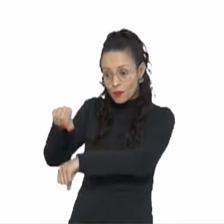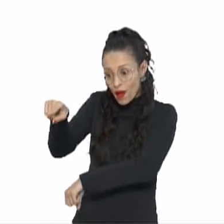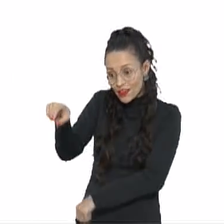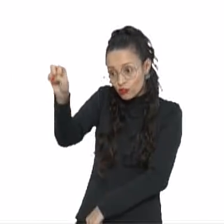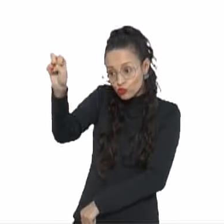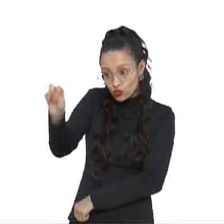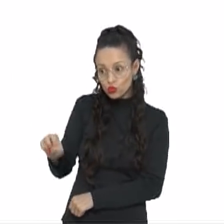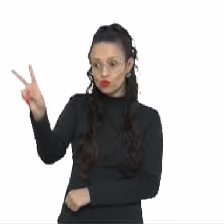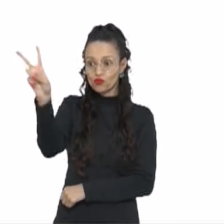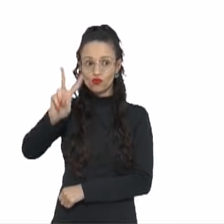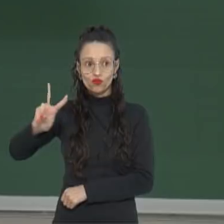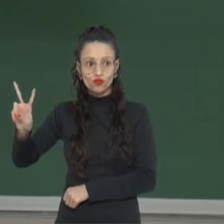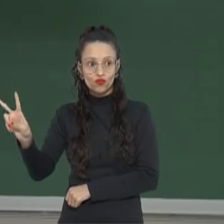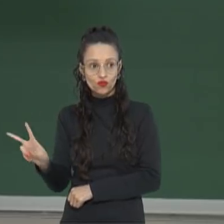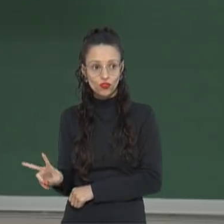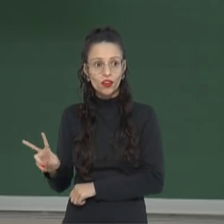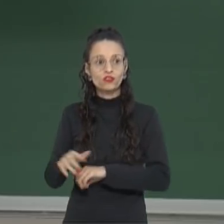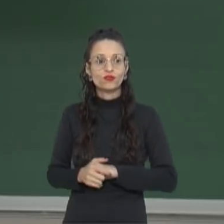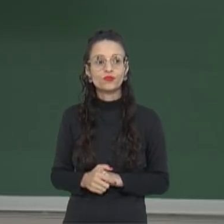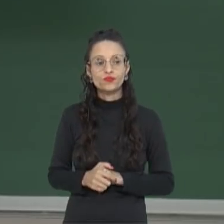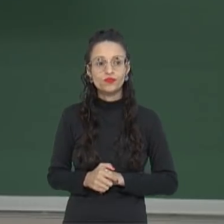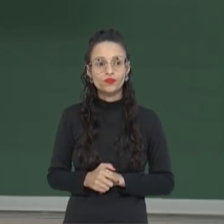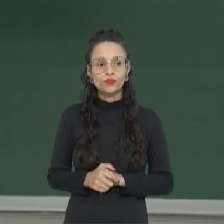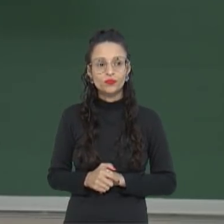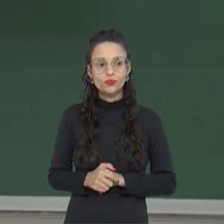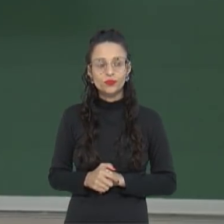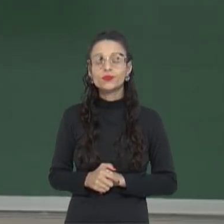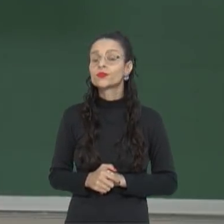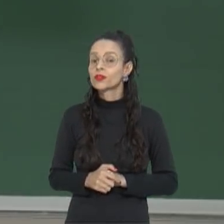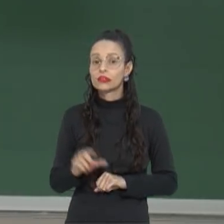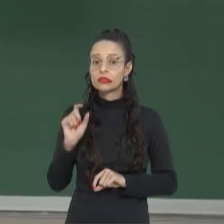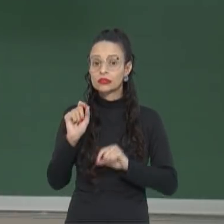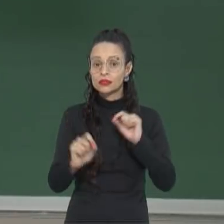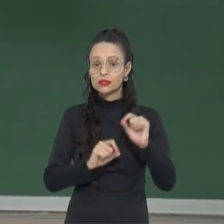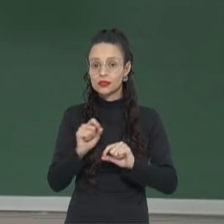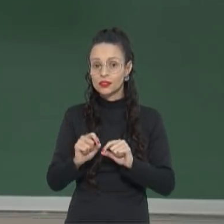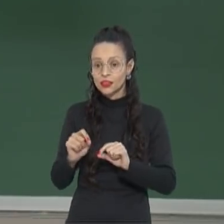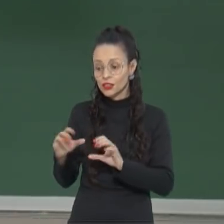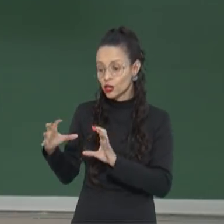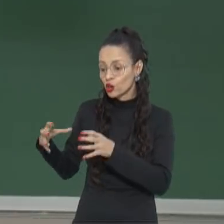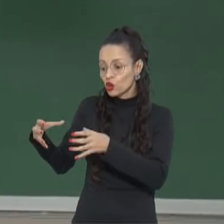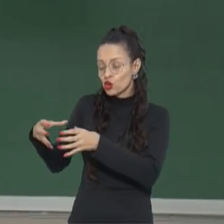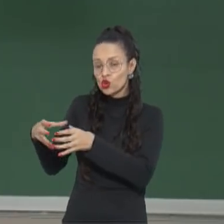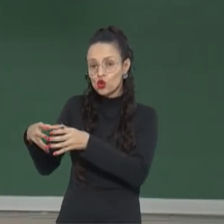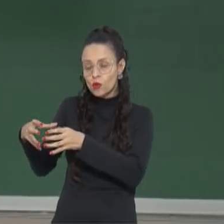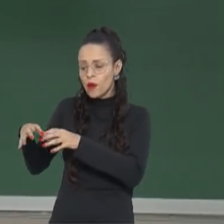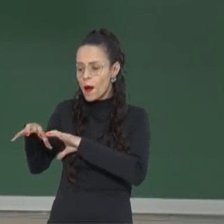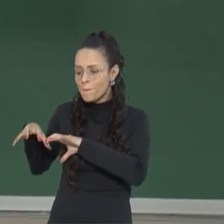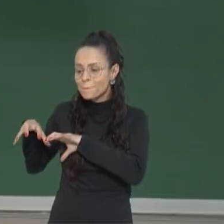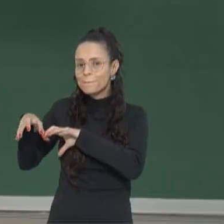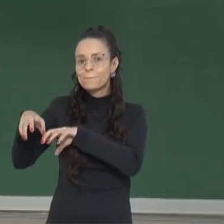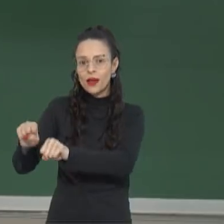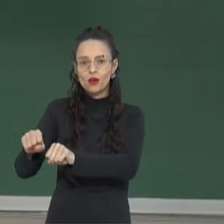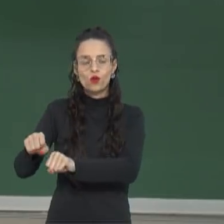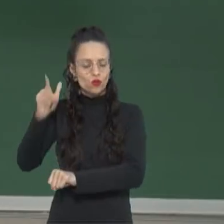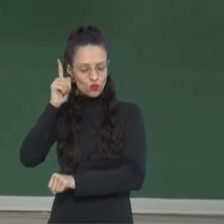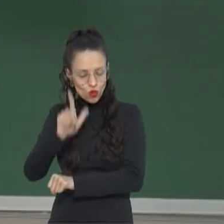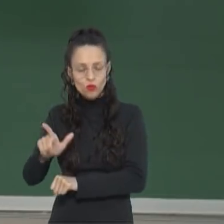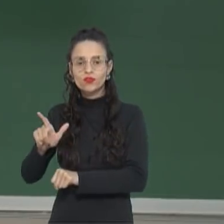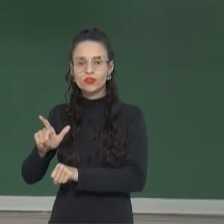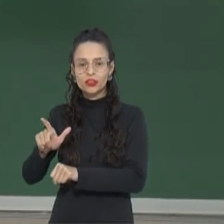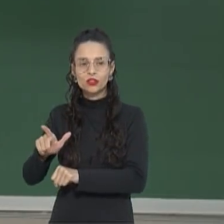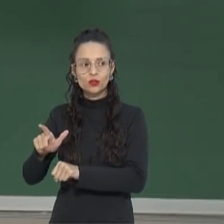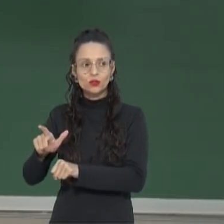Sul, chamada de Saigon, foi tomada pelos Vietcongues. Então, os Vietcongues conseguiram tomar